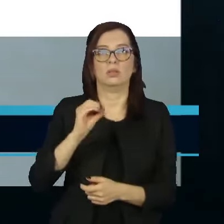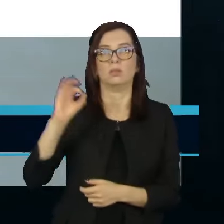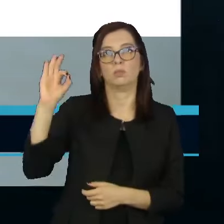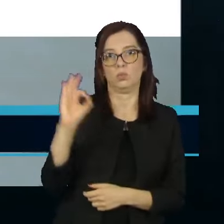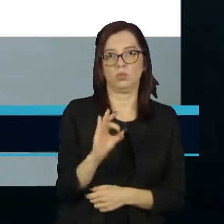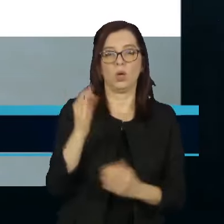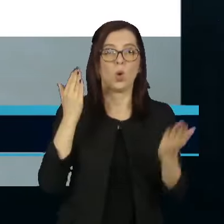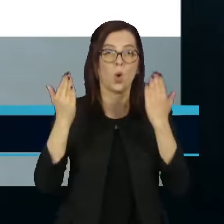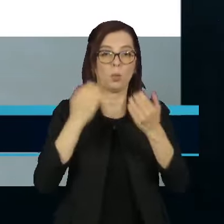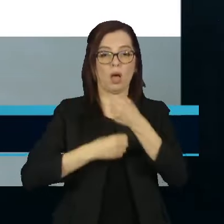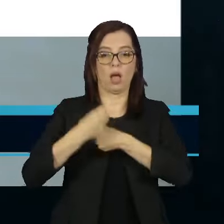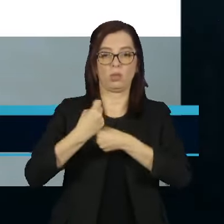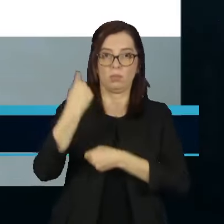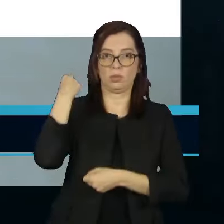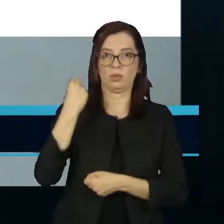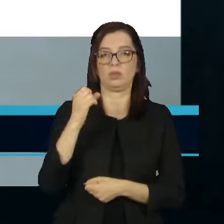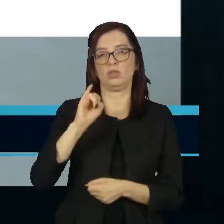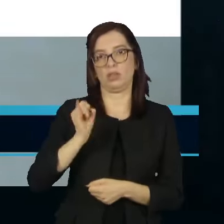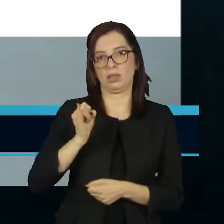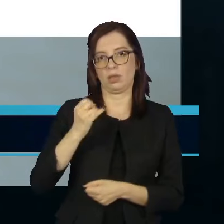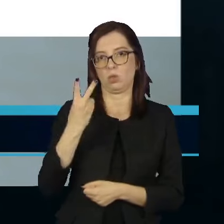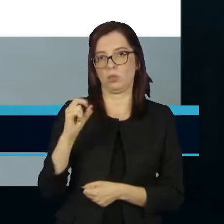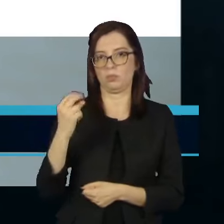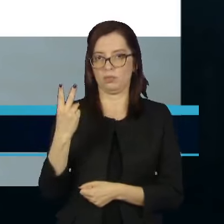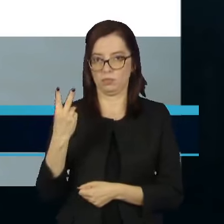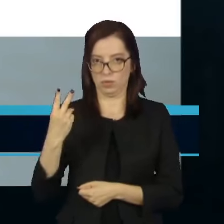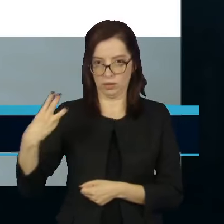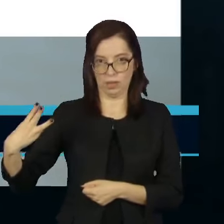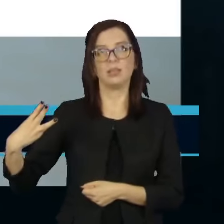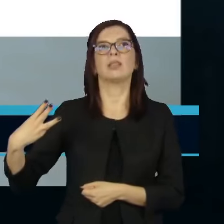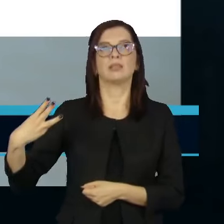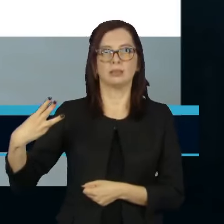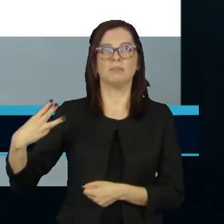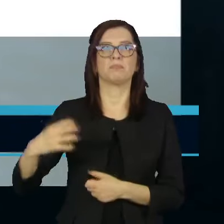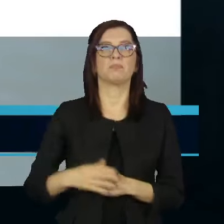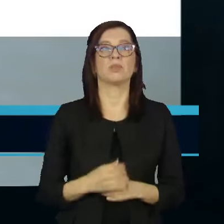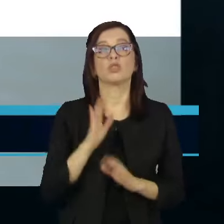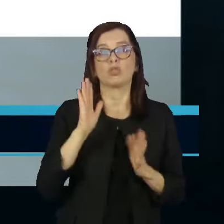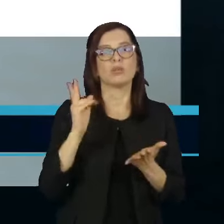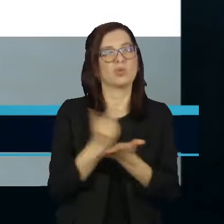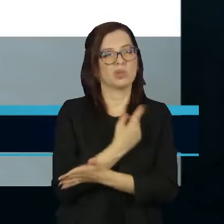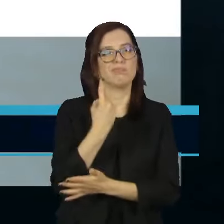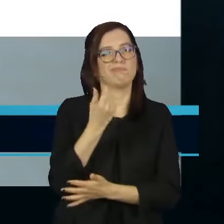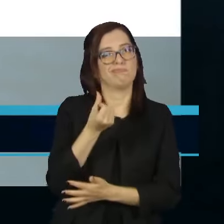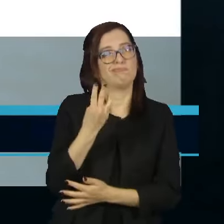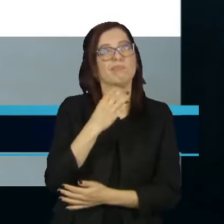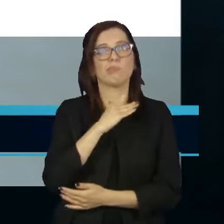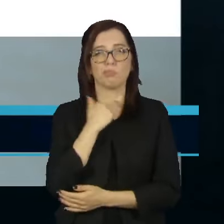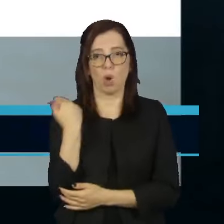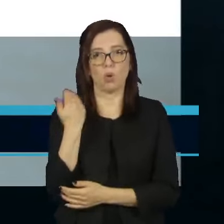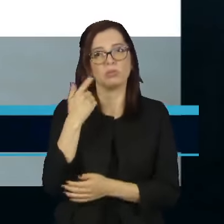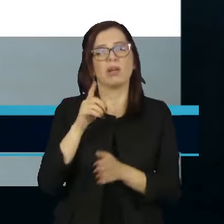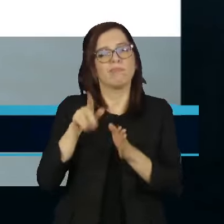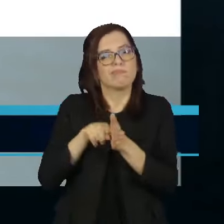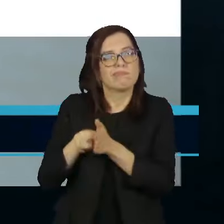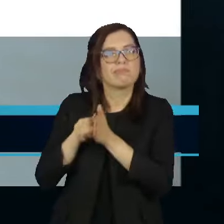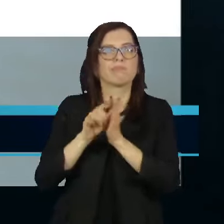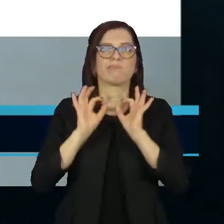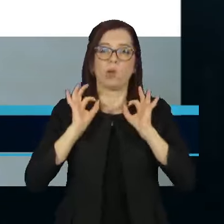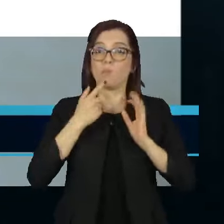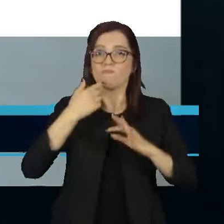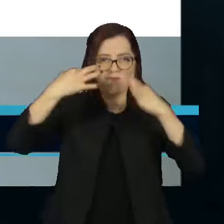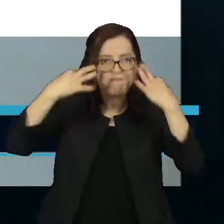passado. 163 mortes estão sendo investigadas. As mortes confirmadas caíram de 61 em janeiro